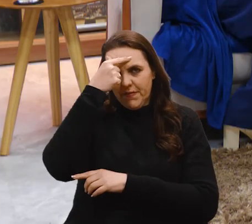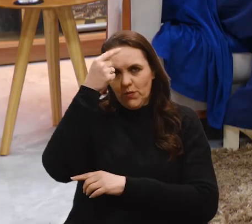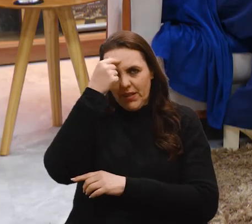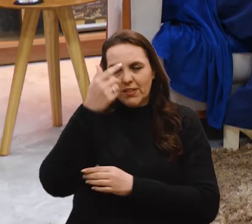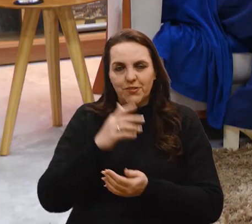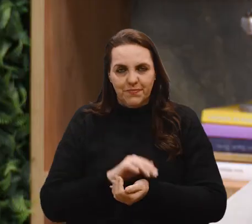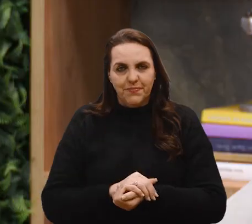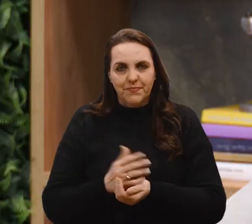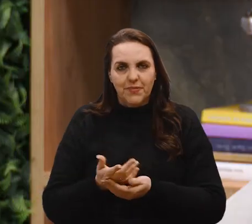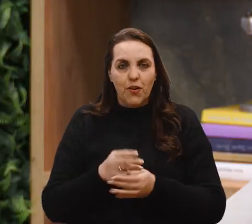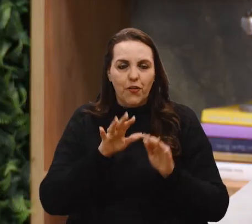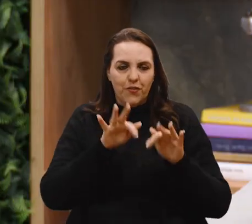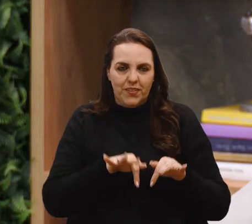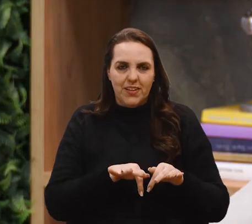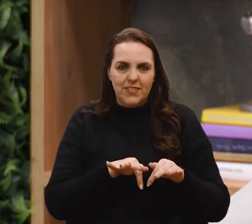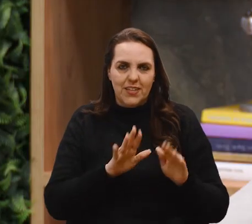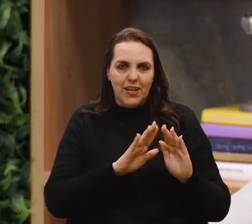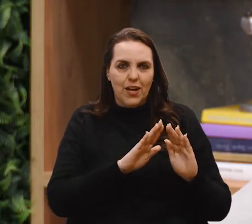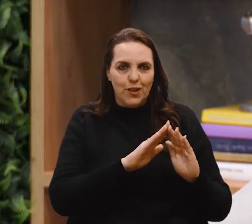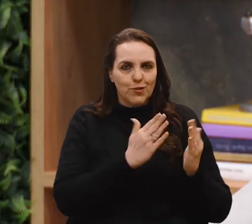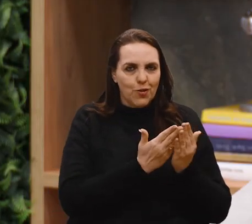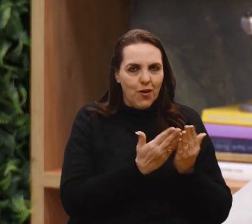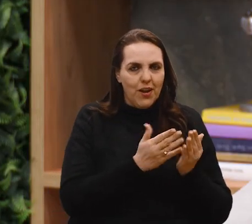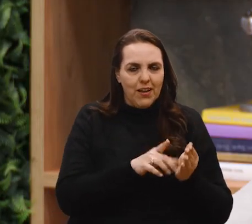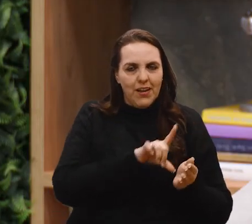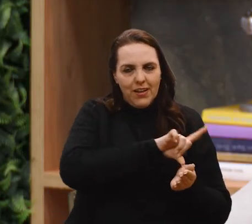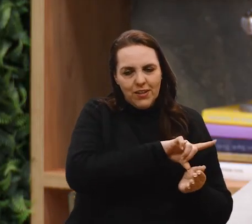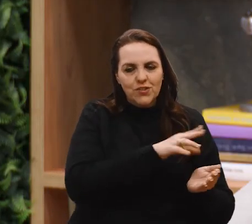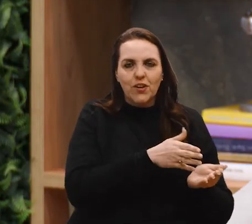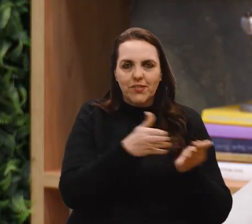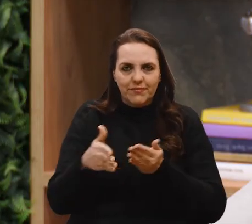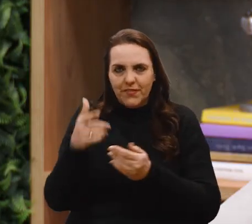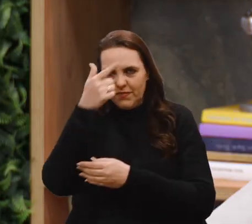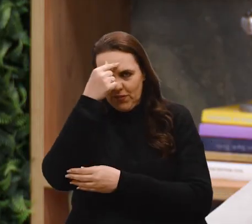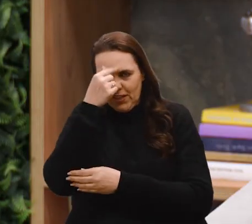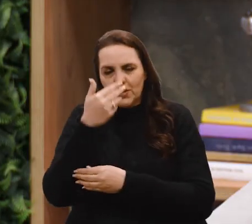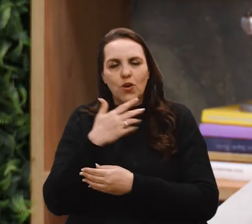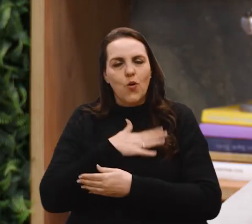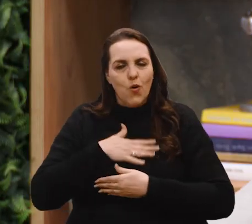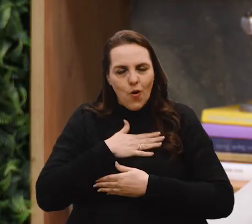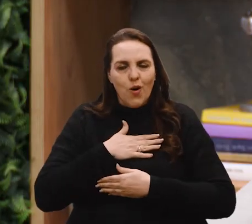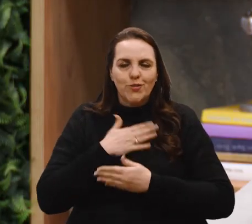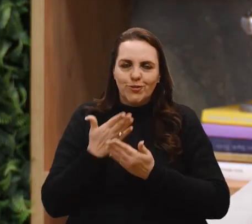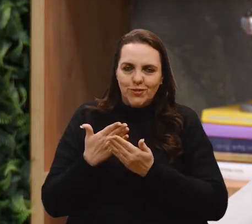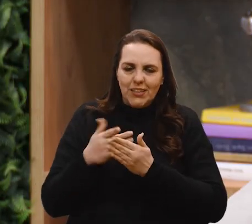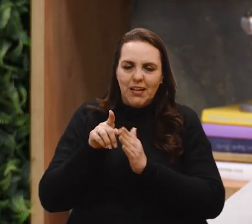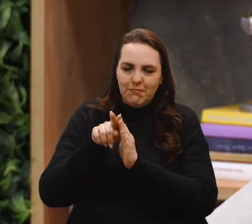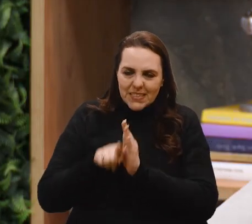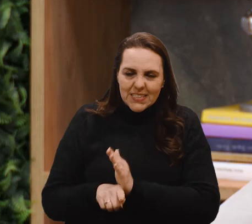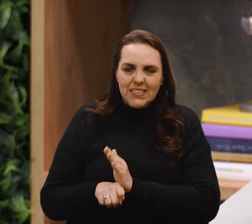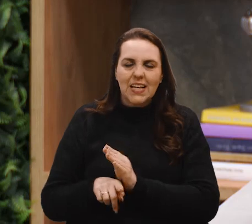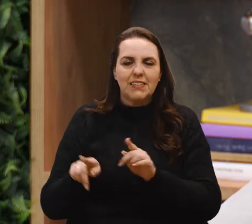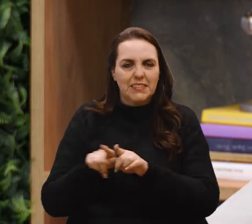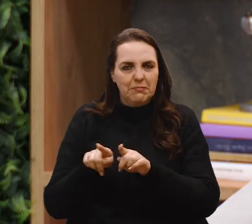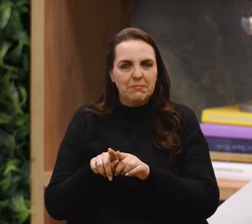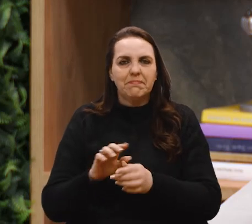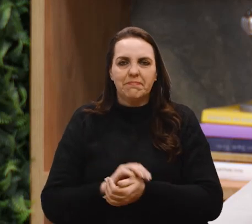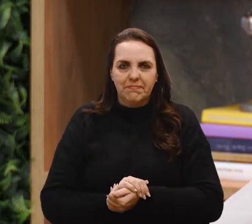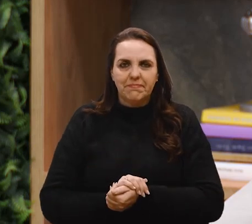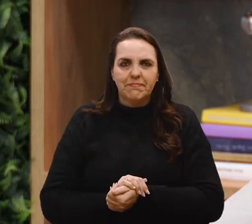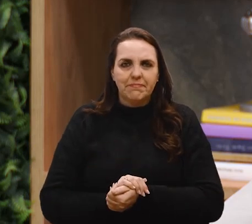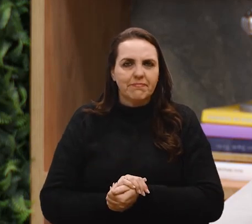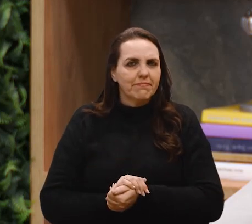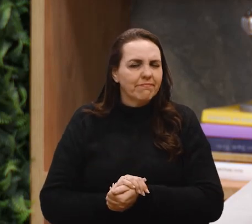terminei a escola antes, eu comecei as faculdades, eu gosto de estudar, eu gosto de pesquisar. Tô fazendo pesquisa também. E de